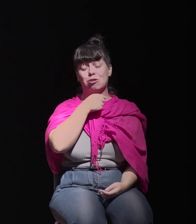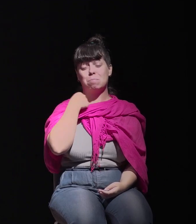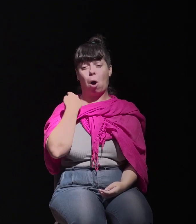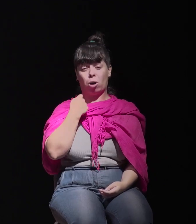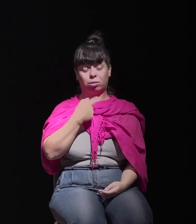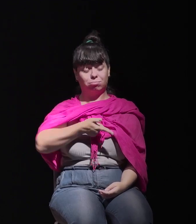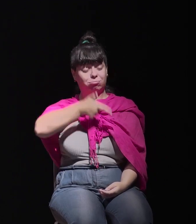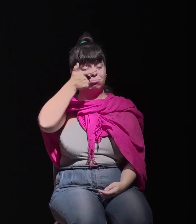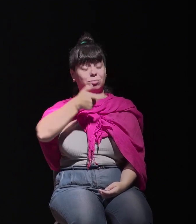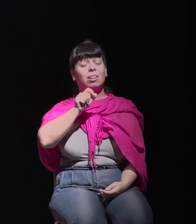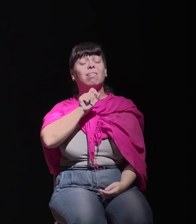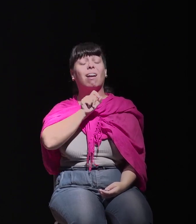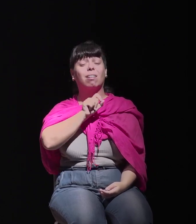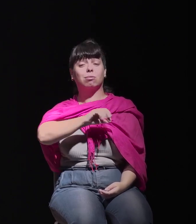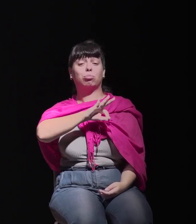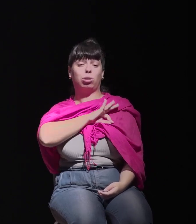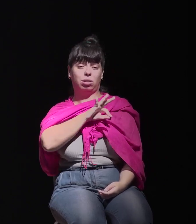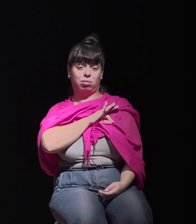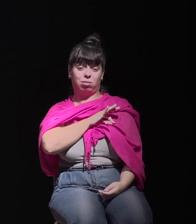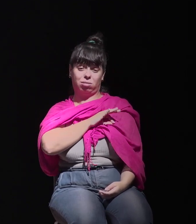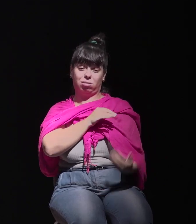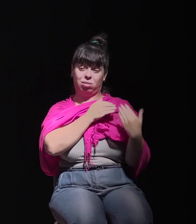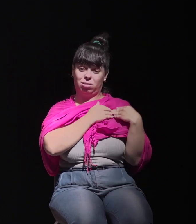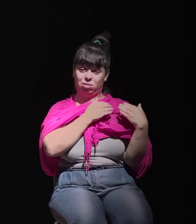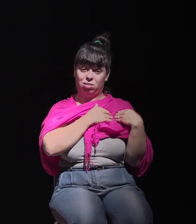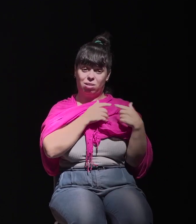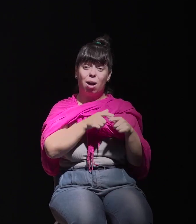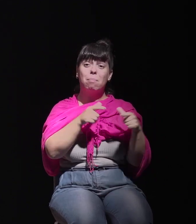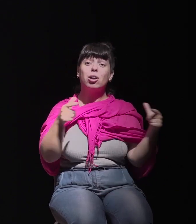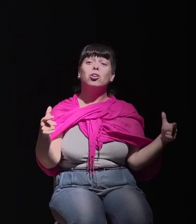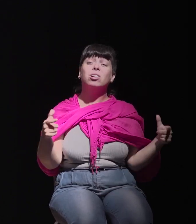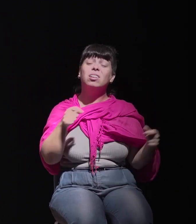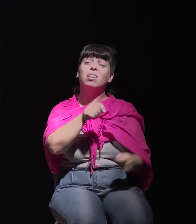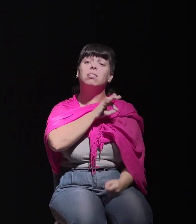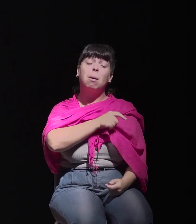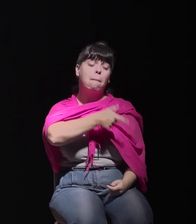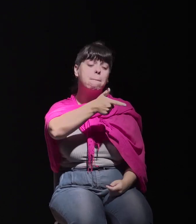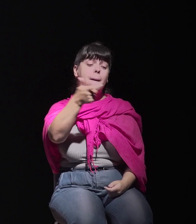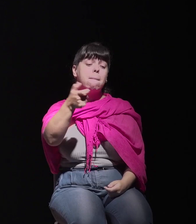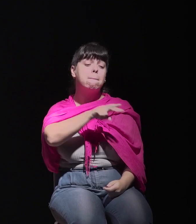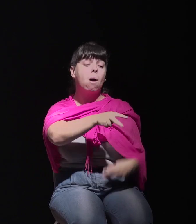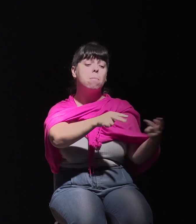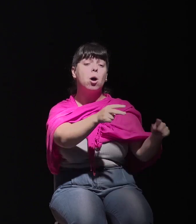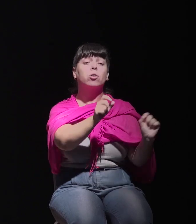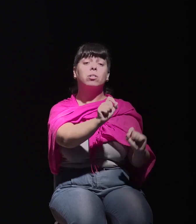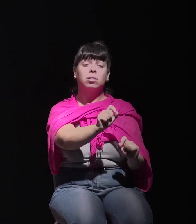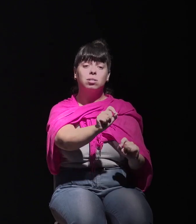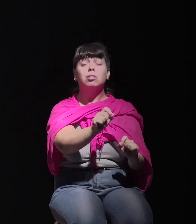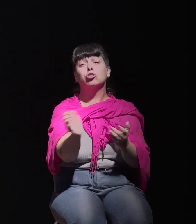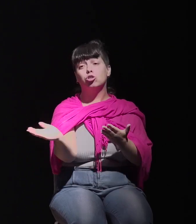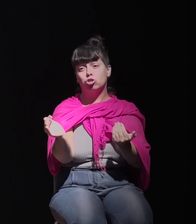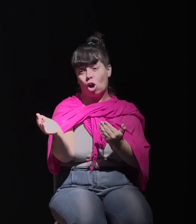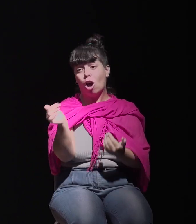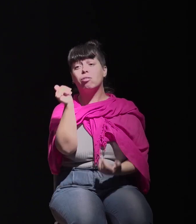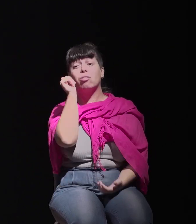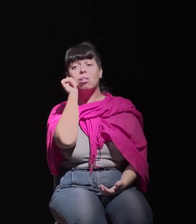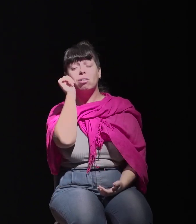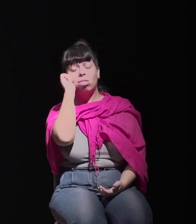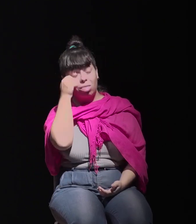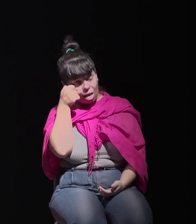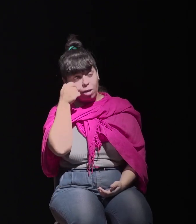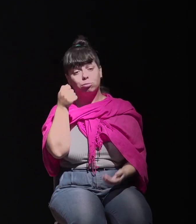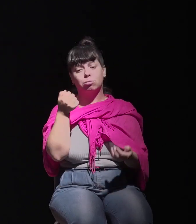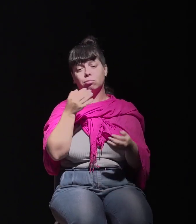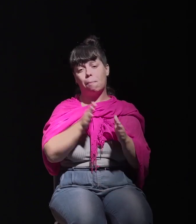maioria dessas vidas é tirada pela violência policial, é de jovens negros e pobres, que também são a maioria dos